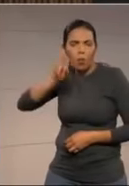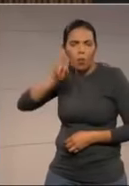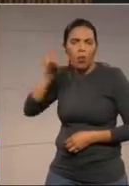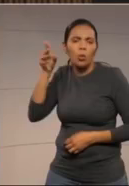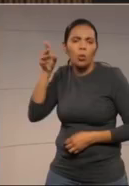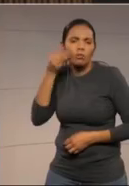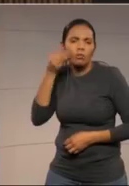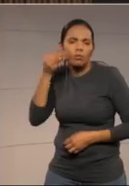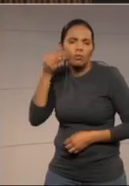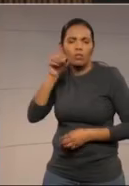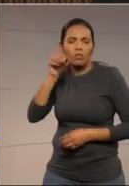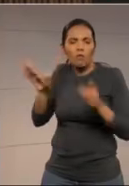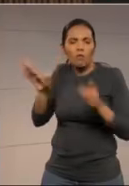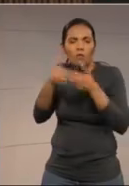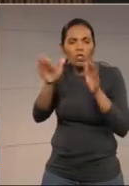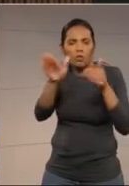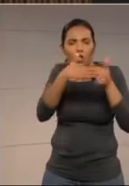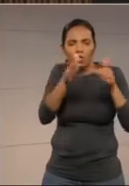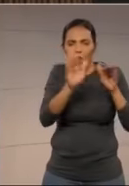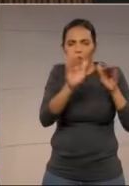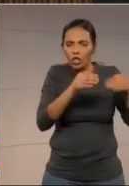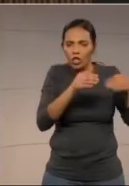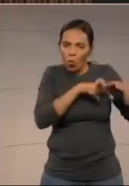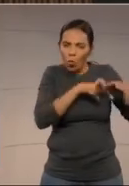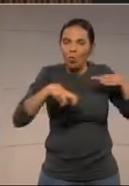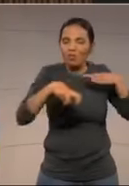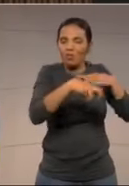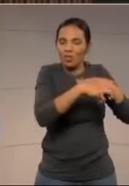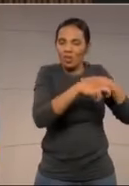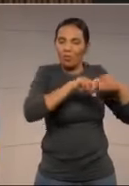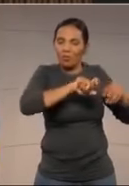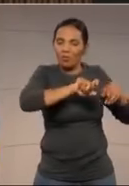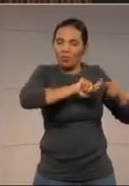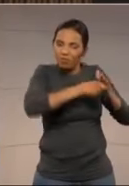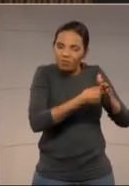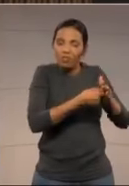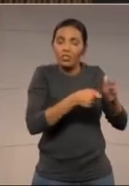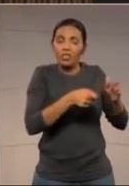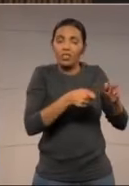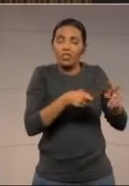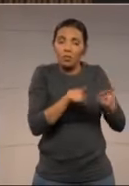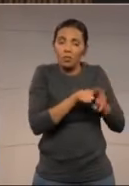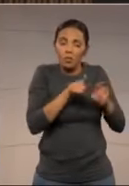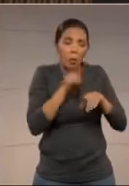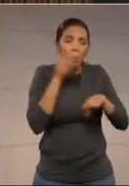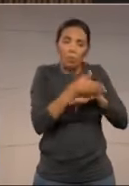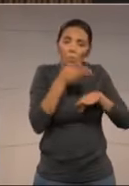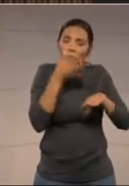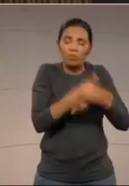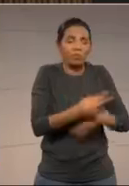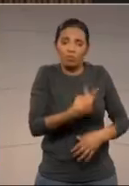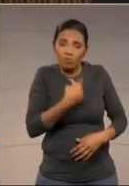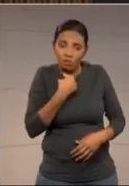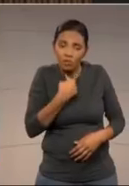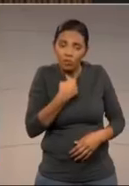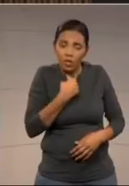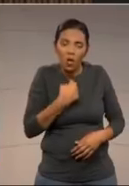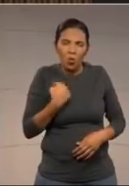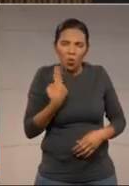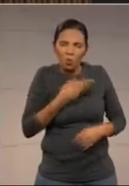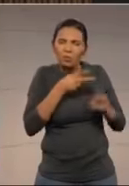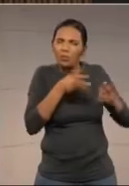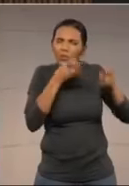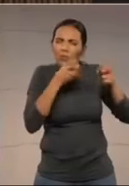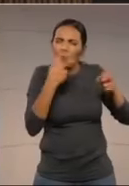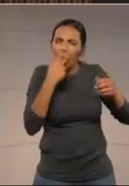esses conselhos de políticas públicas, sua participação e até, às vezes, entendê-los como barreiras